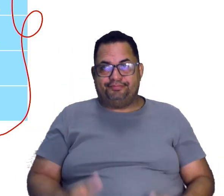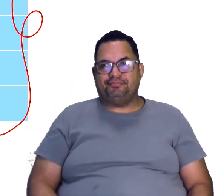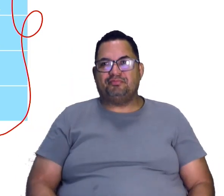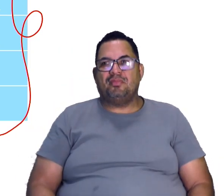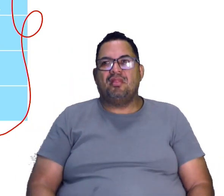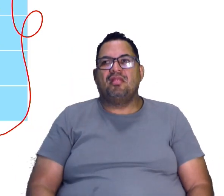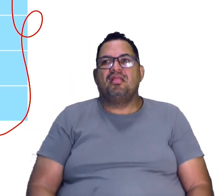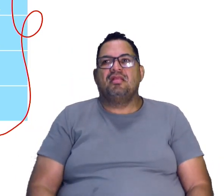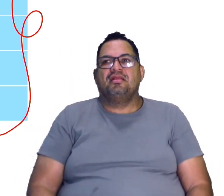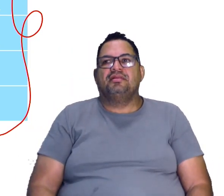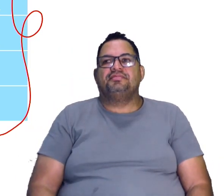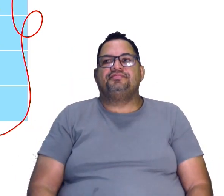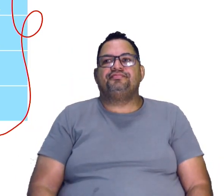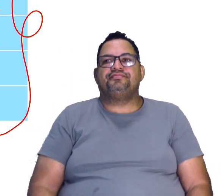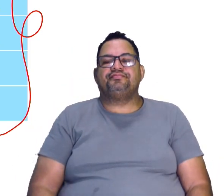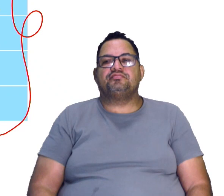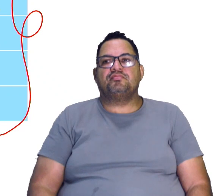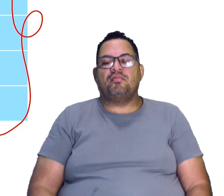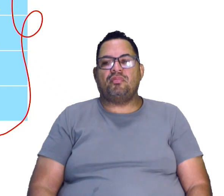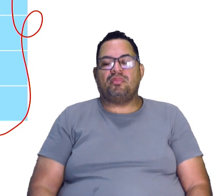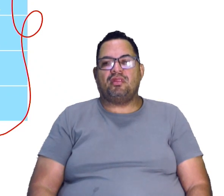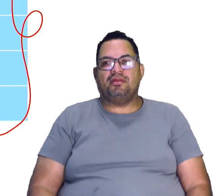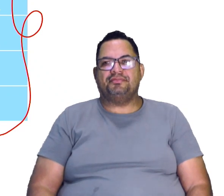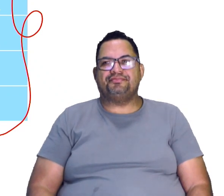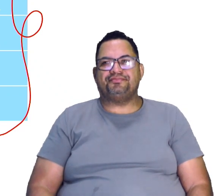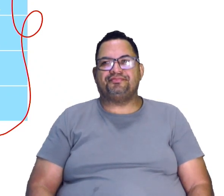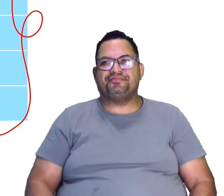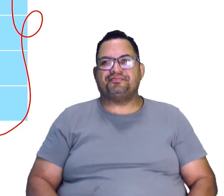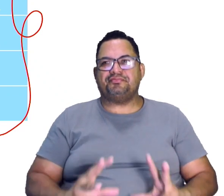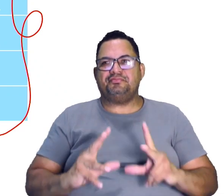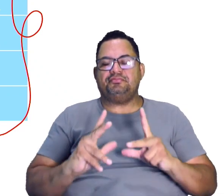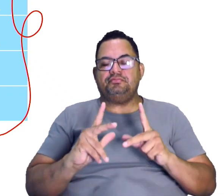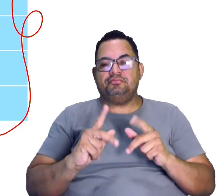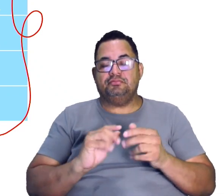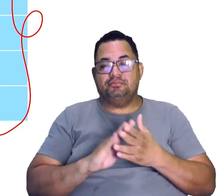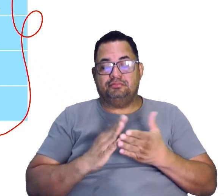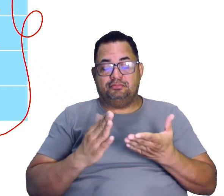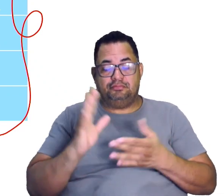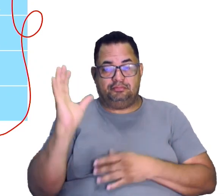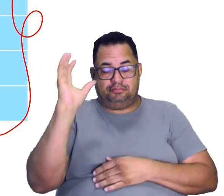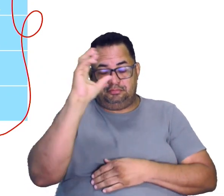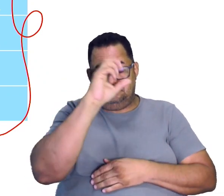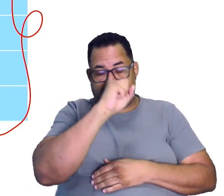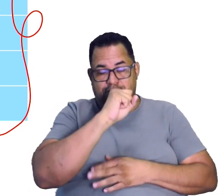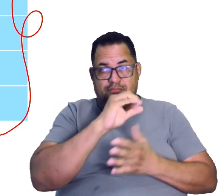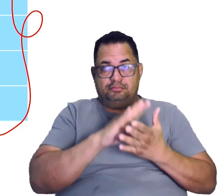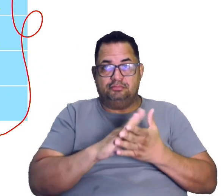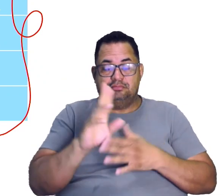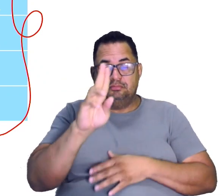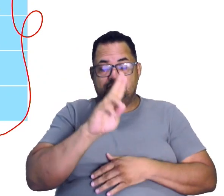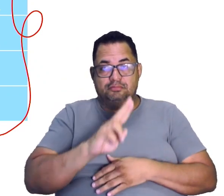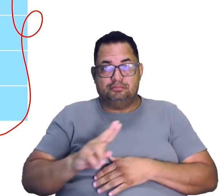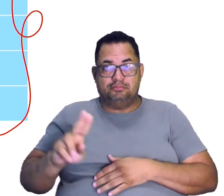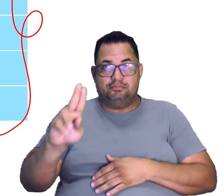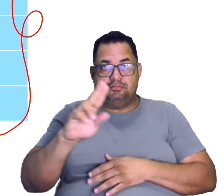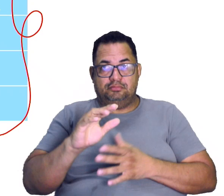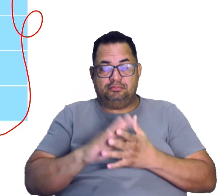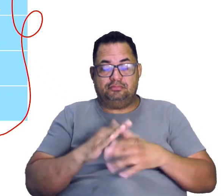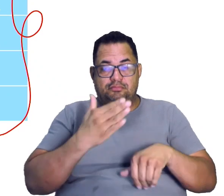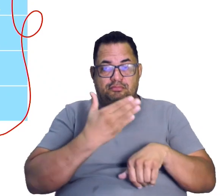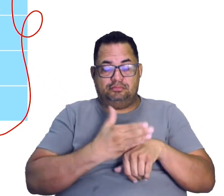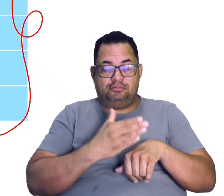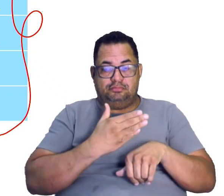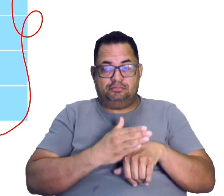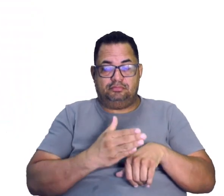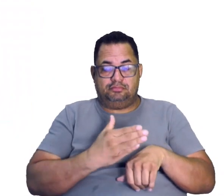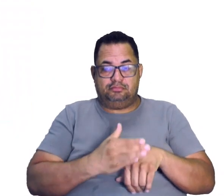Almeida? Exatamente. Então, tudo aqui que você aprendeu, você está aplicando na